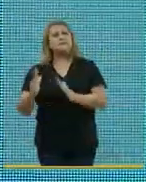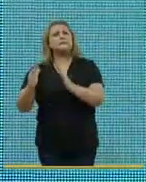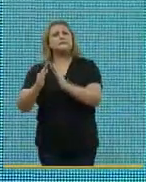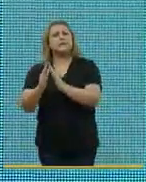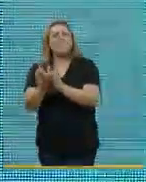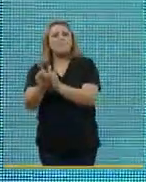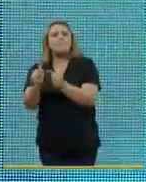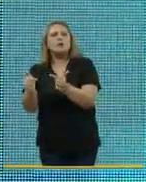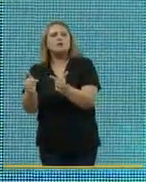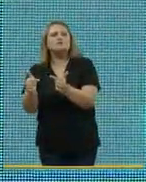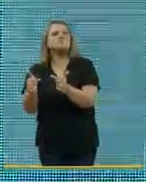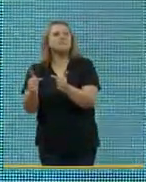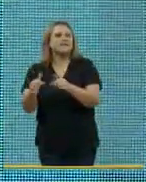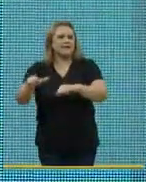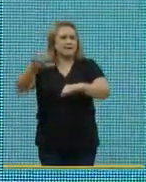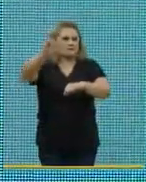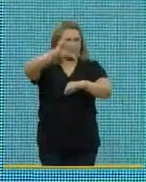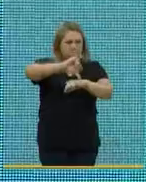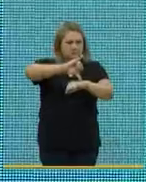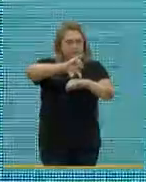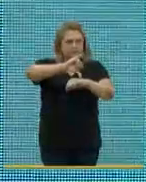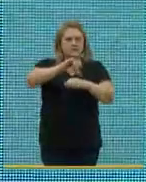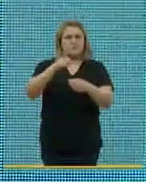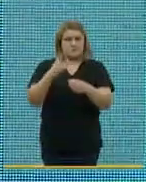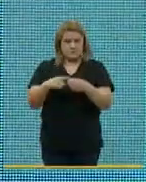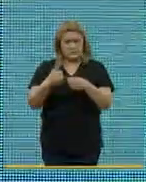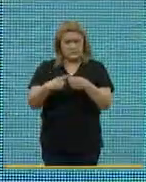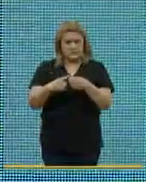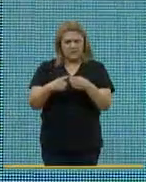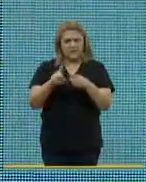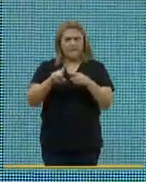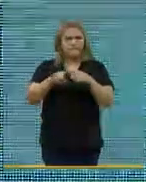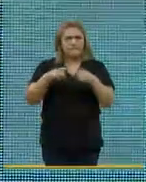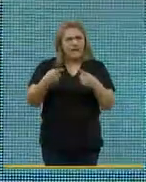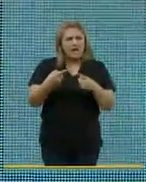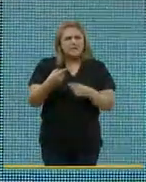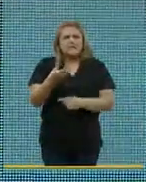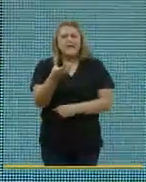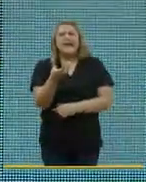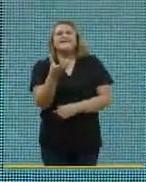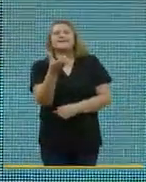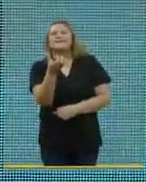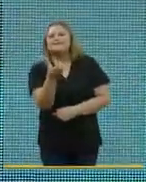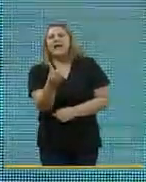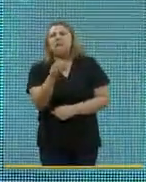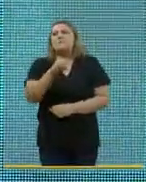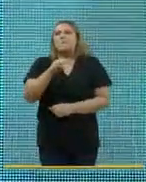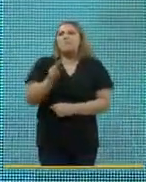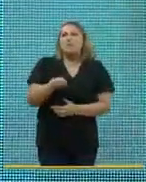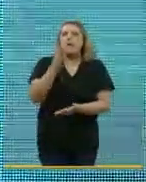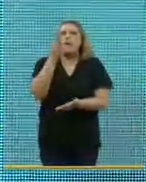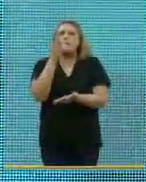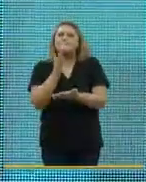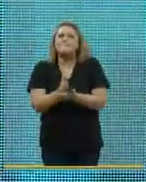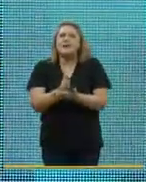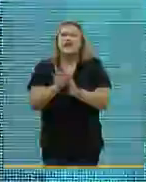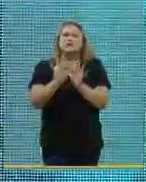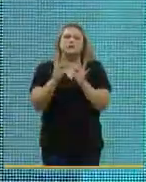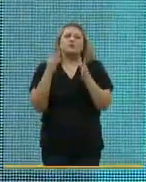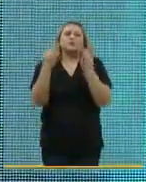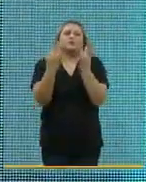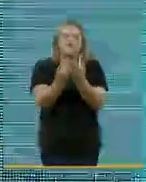centro da cidade boa parte deles públicos do que as 6 milhões de e mail de famílias que estão aí vivendo em barracos e palafitas